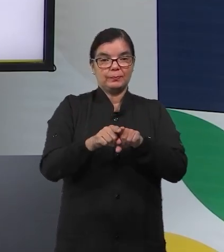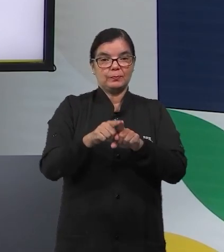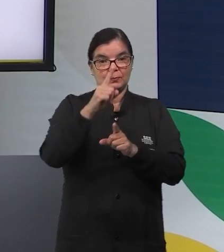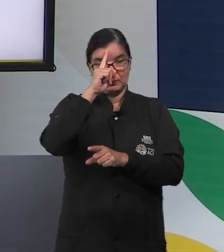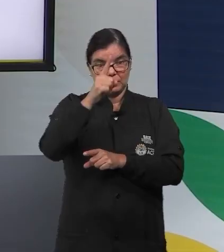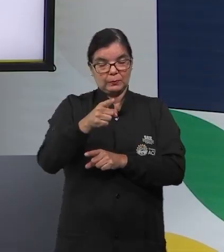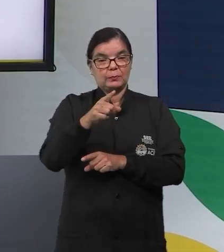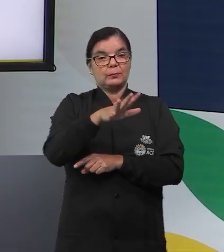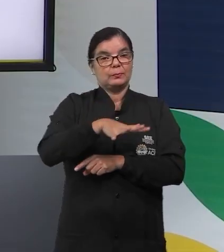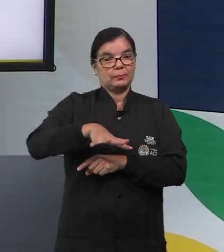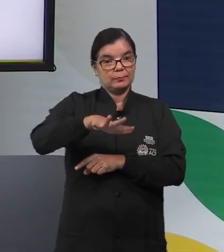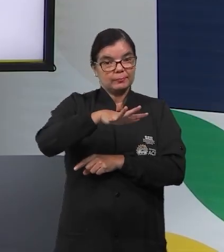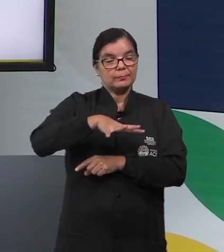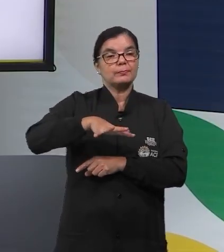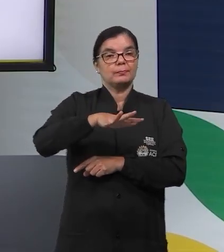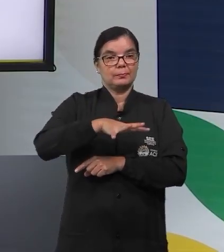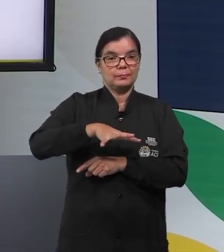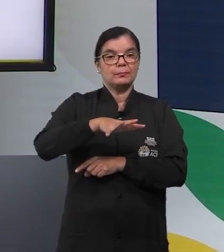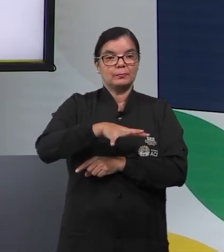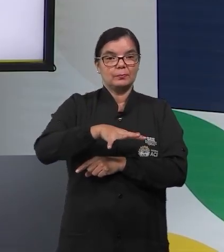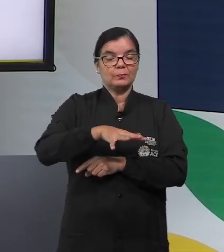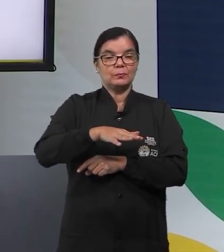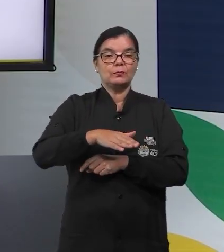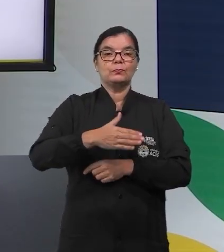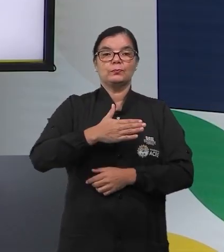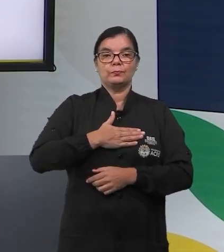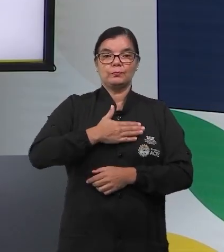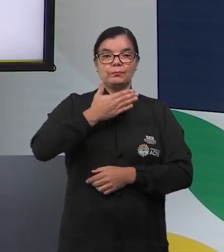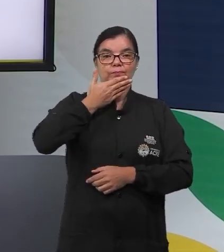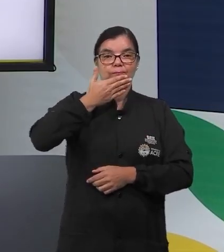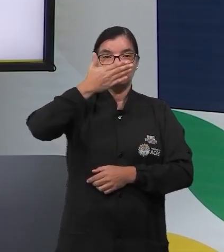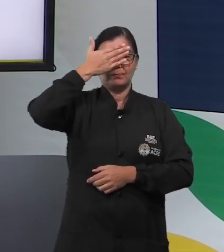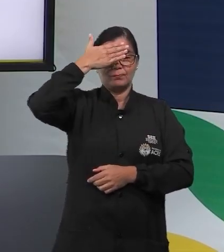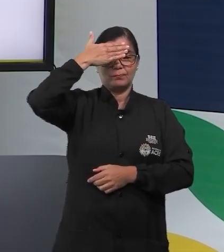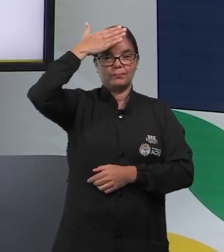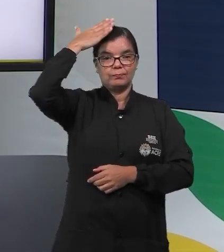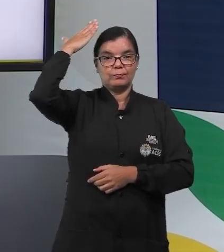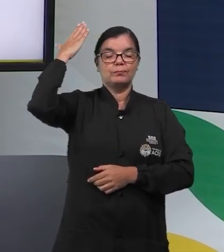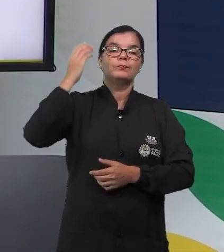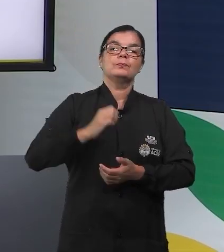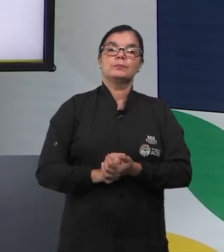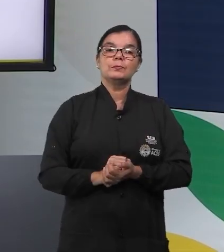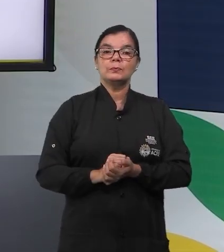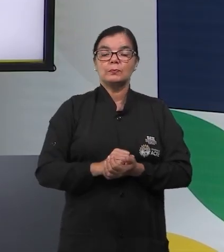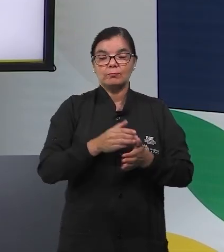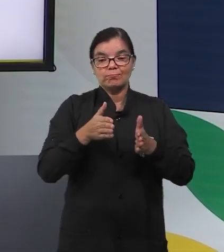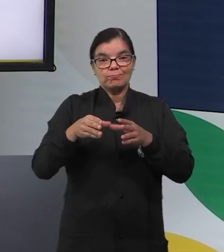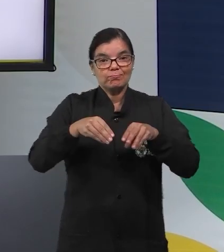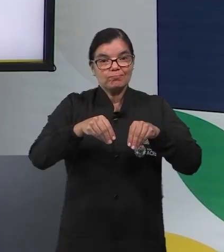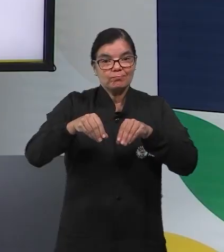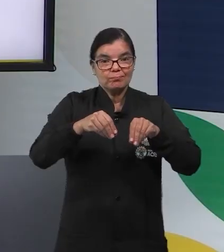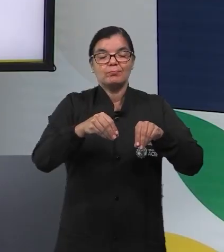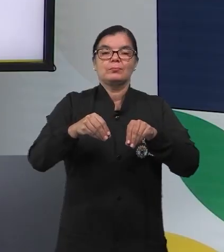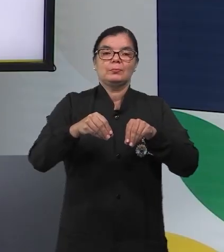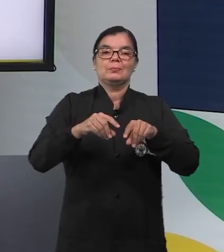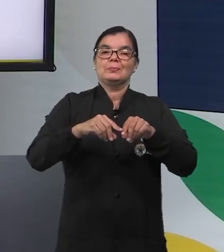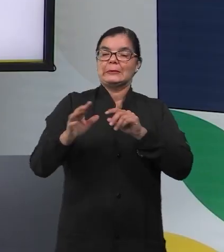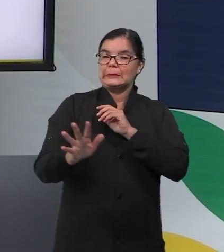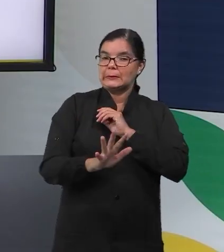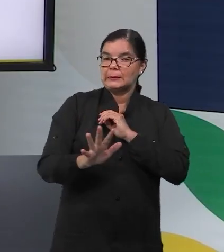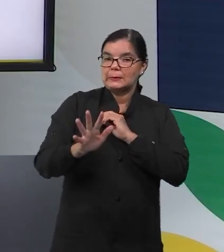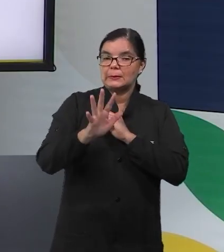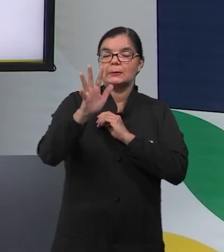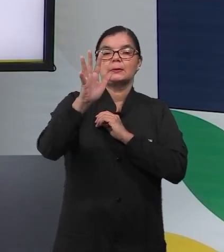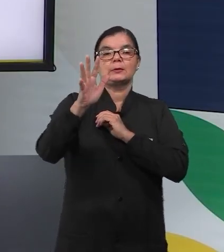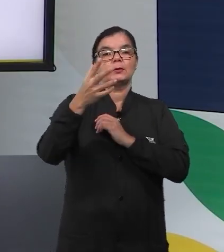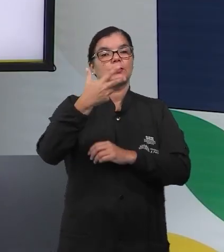domínio, muitas delas, dos muçulmanos. Então, as rotas terrestres acabavam sendo caras demais.